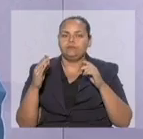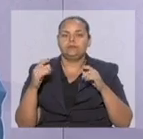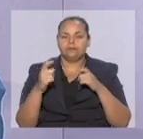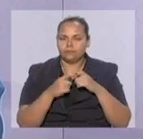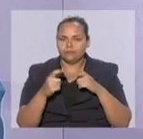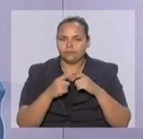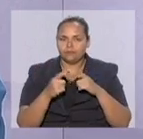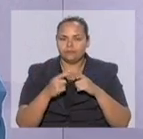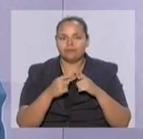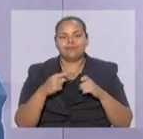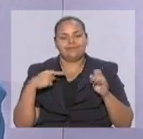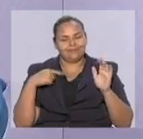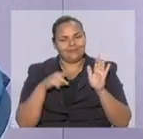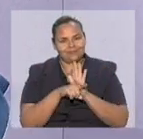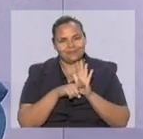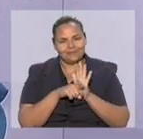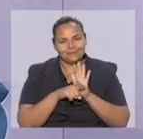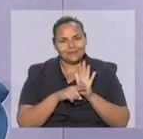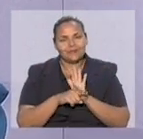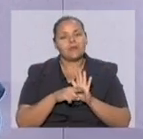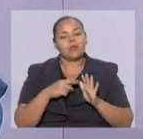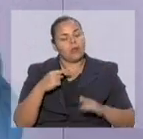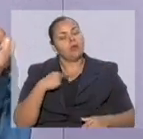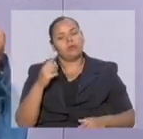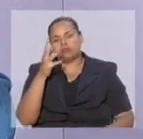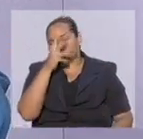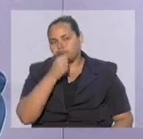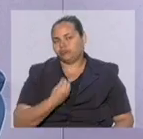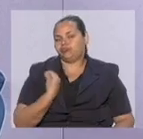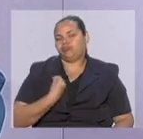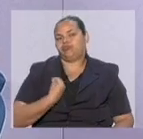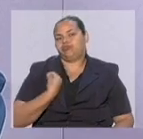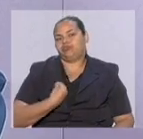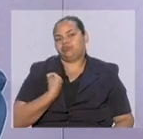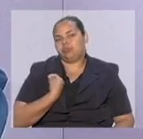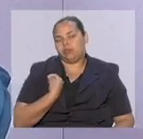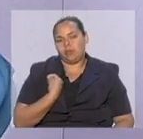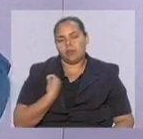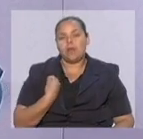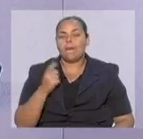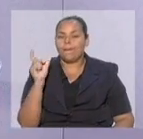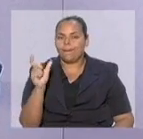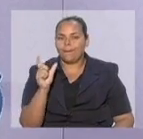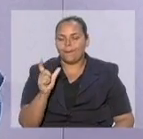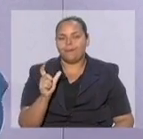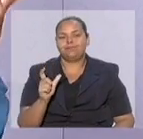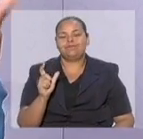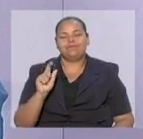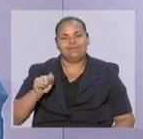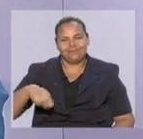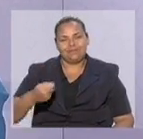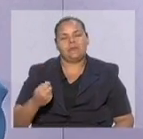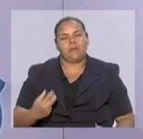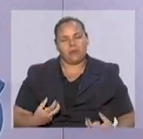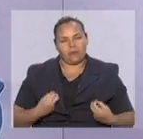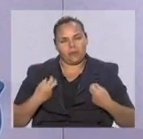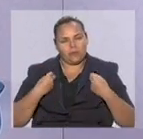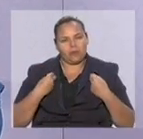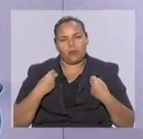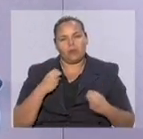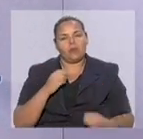médico para fazer um check-up, porque esse check-up salva a sua vida. A palavra câncer,